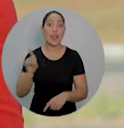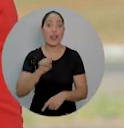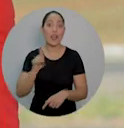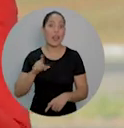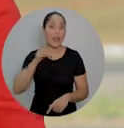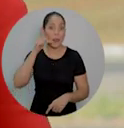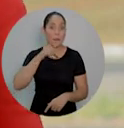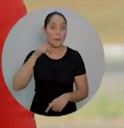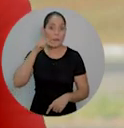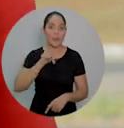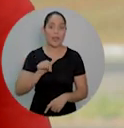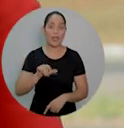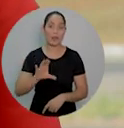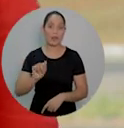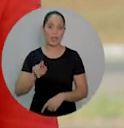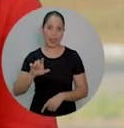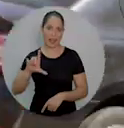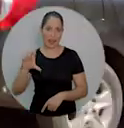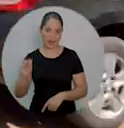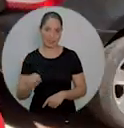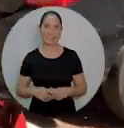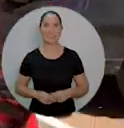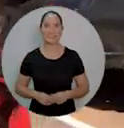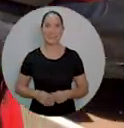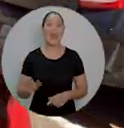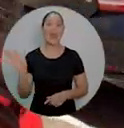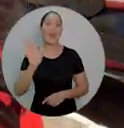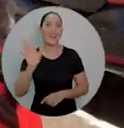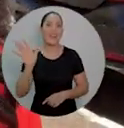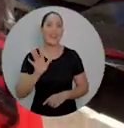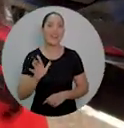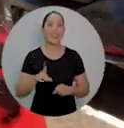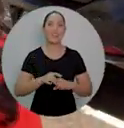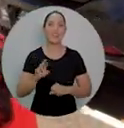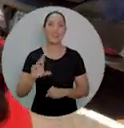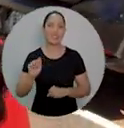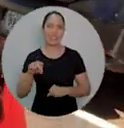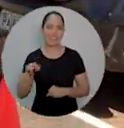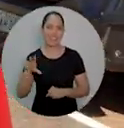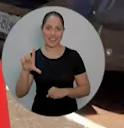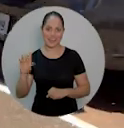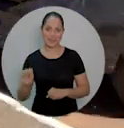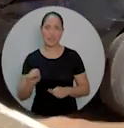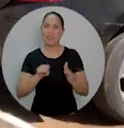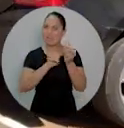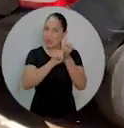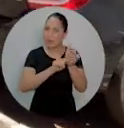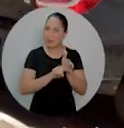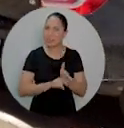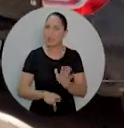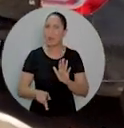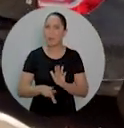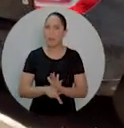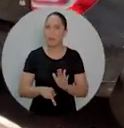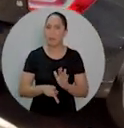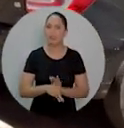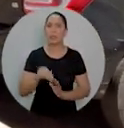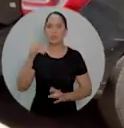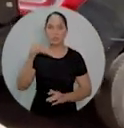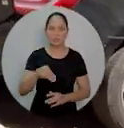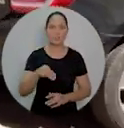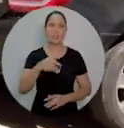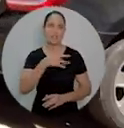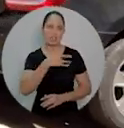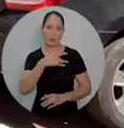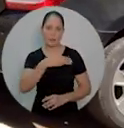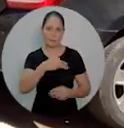diretamente do Piauí, é o Dr. Carlos. Olá, Dr. Carlos. Uma pesquisa divulgada recentemente pelo Ministério da Saúde